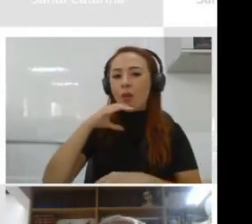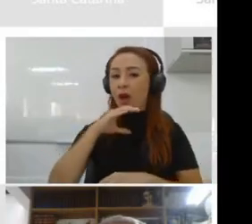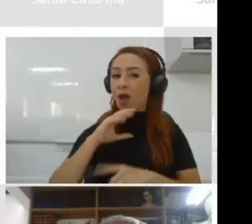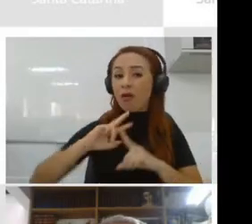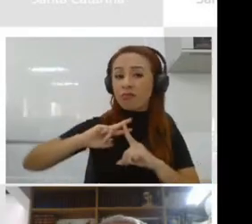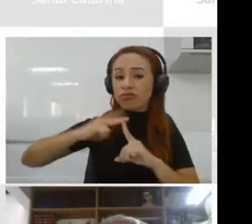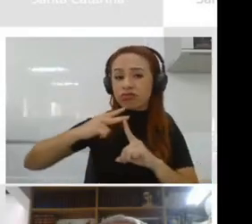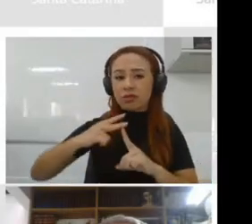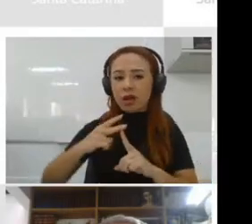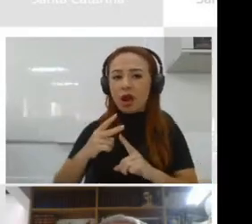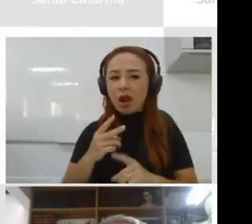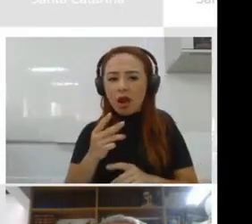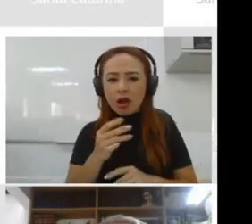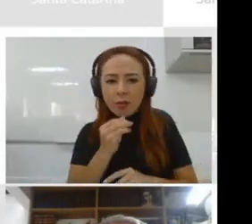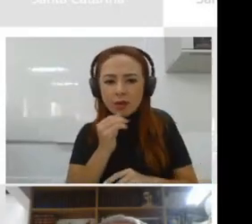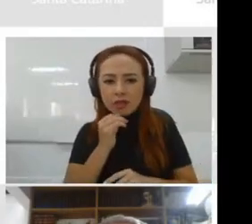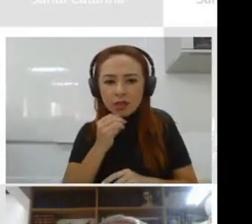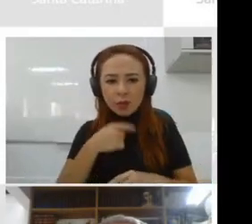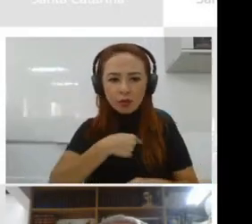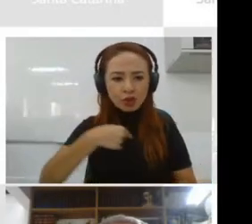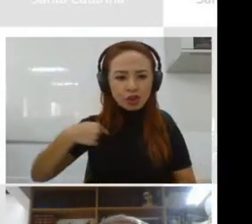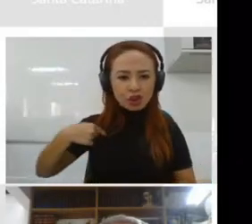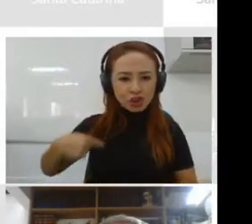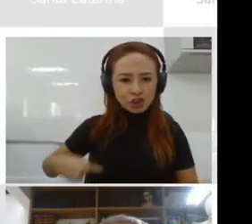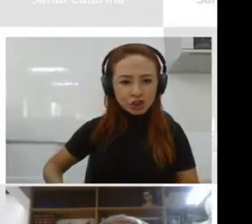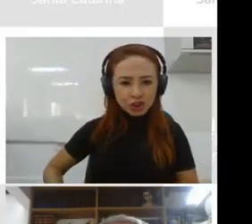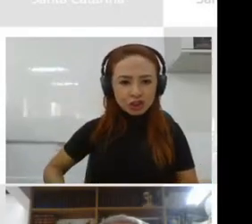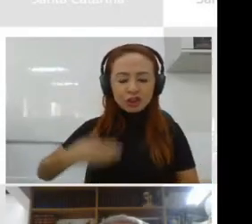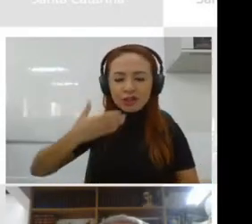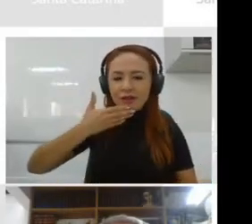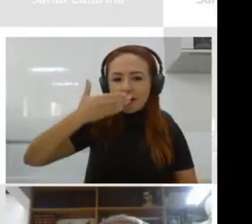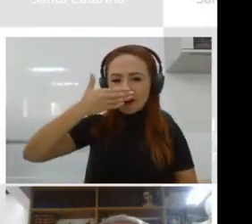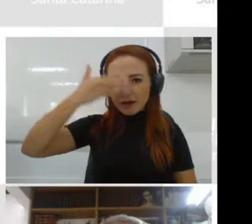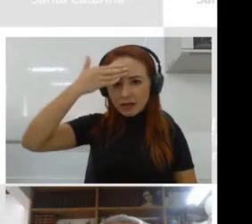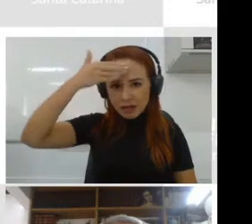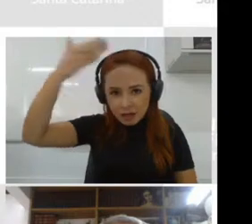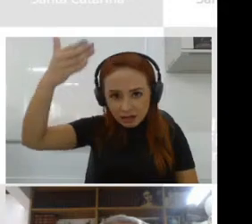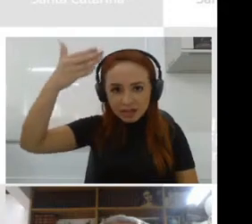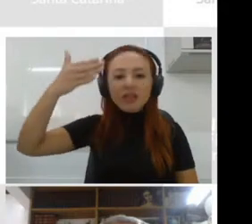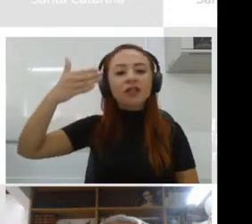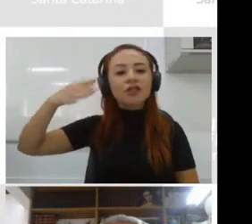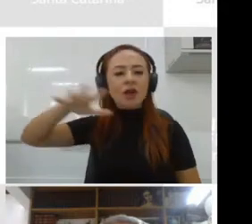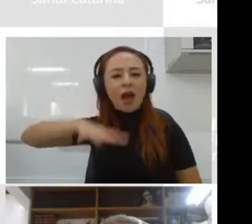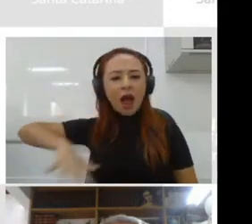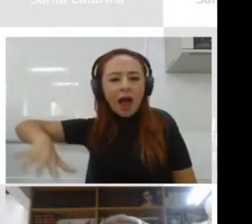toda a China, a Índia, toda essa região aqui do Oriente Médio,